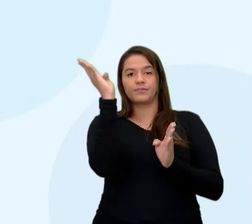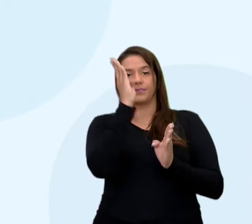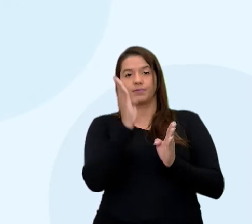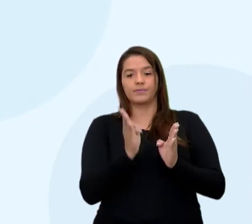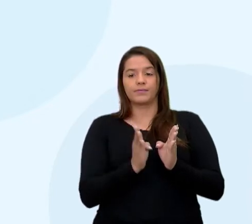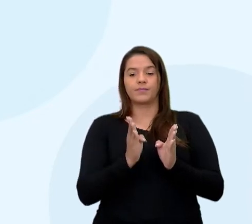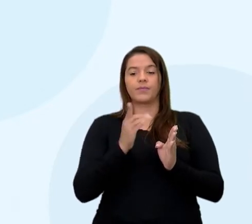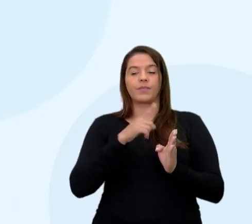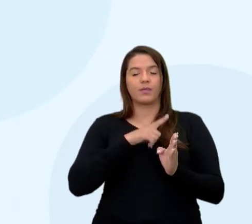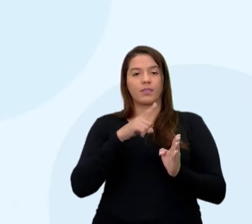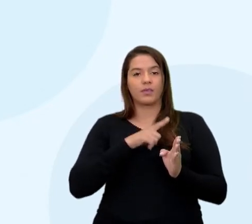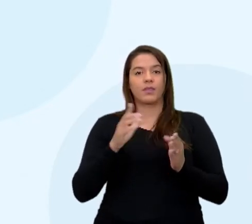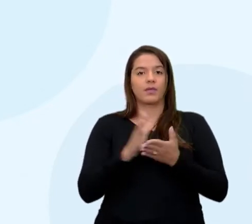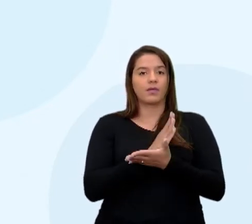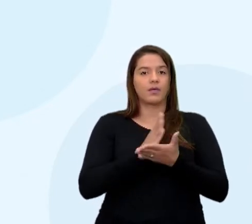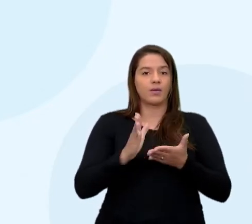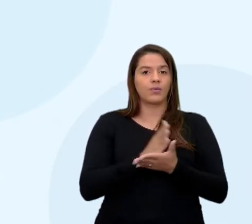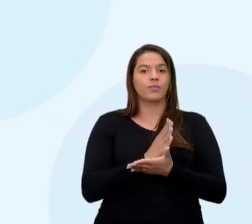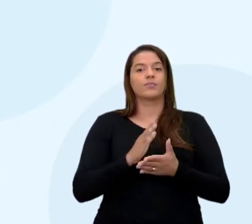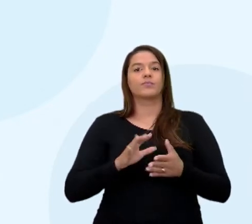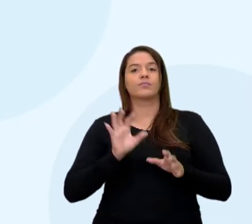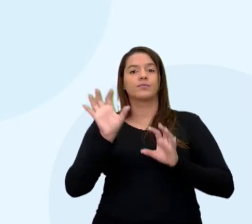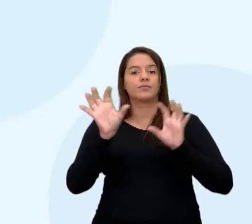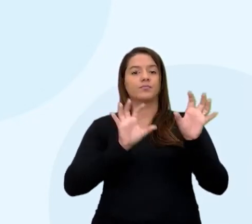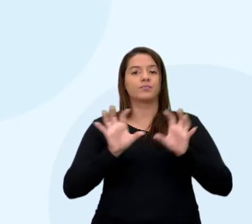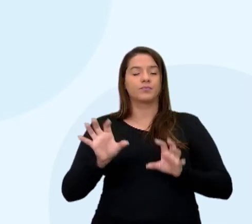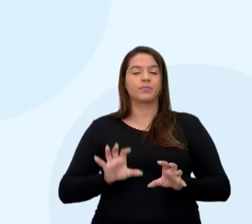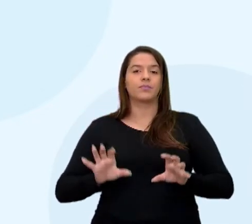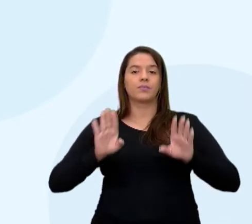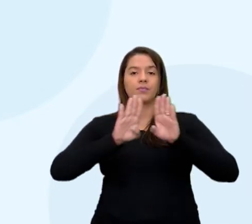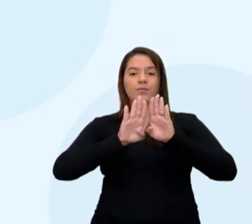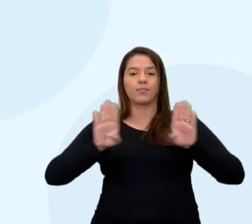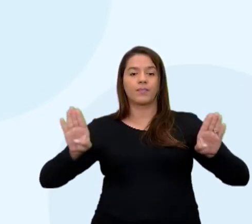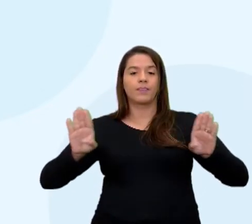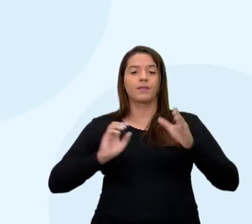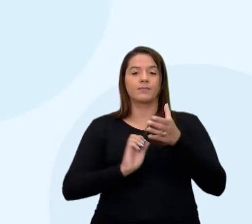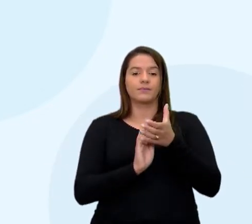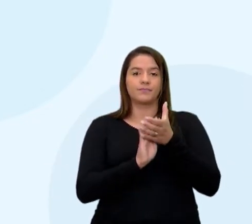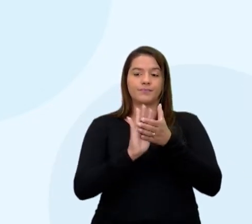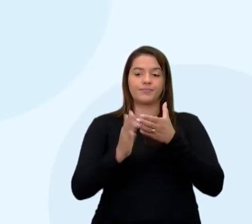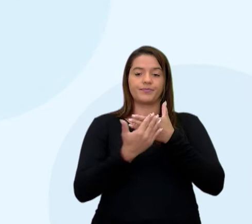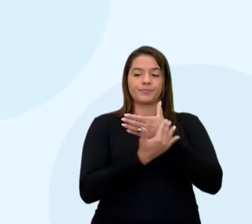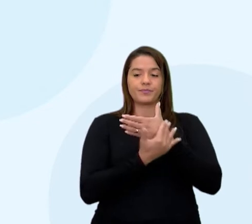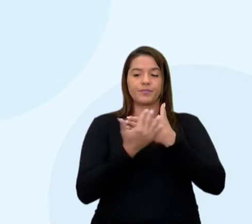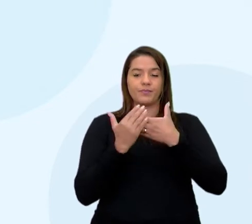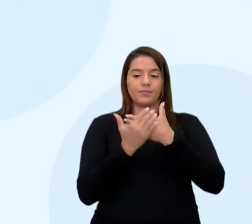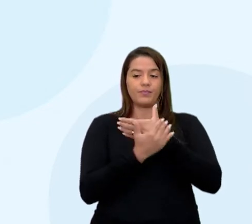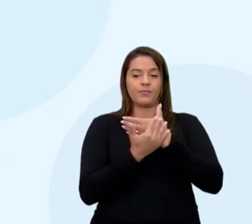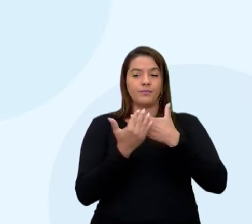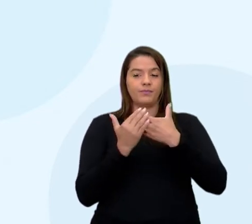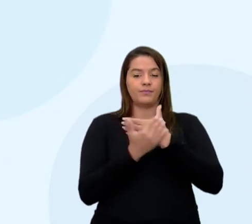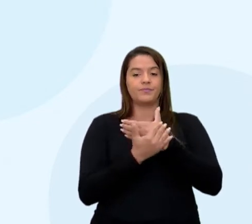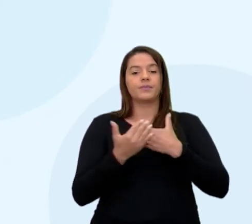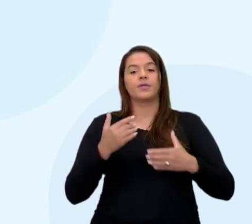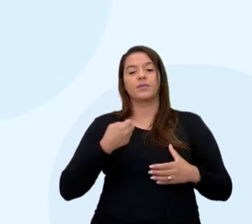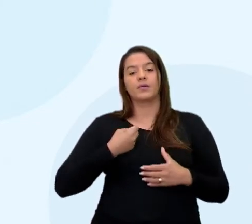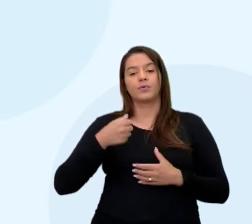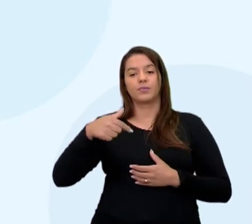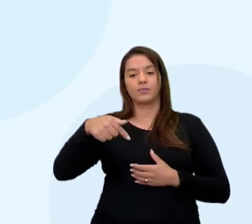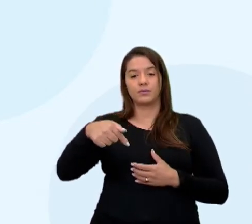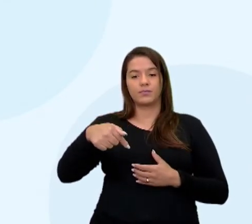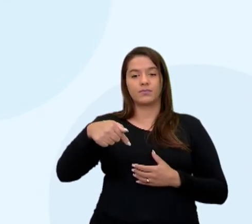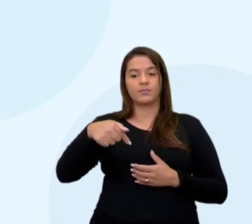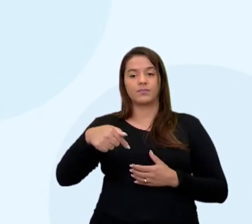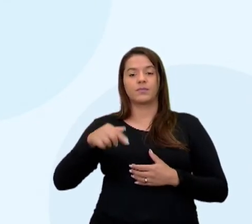aí nos extremos, né, das camadas aí das paredes vulcânicas, né? Aí nós temos lá o 7 que ele mostra lá, que são